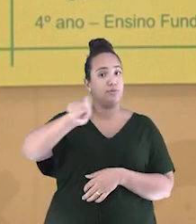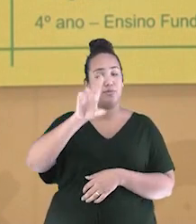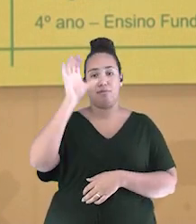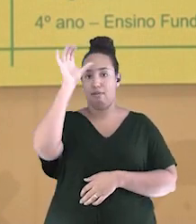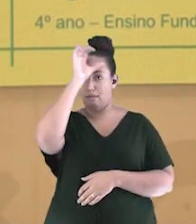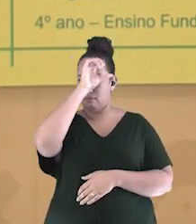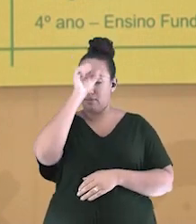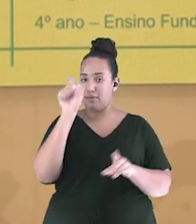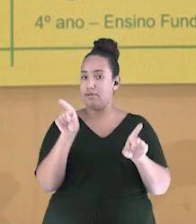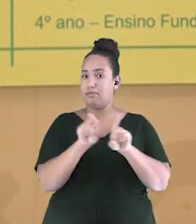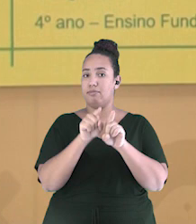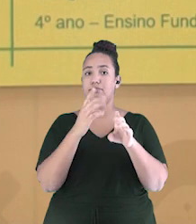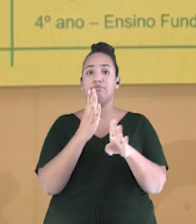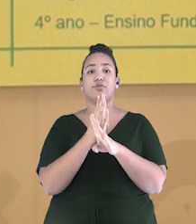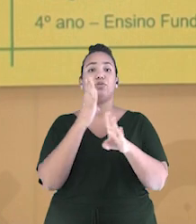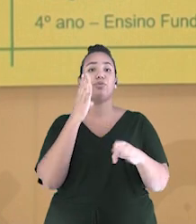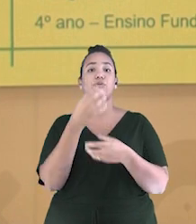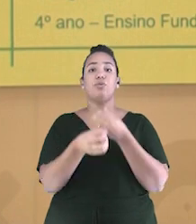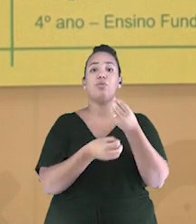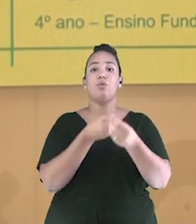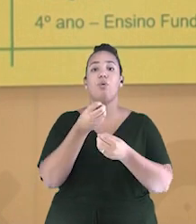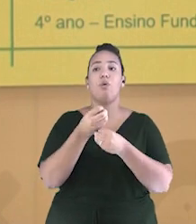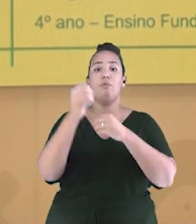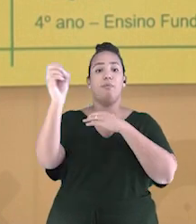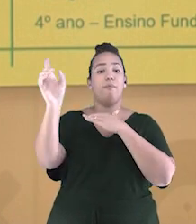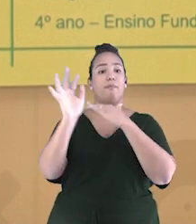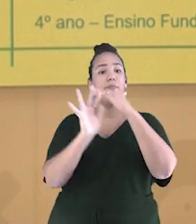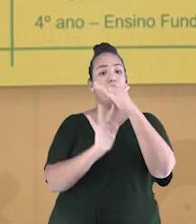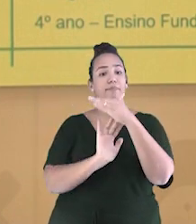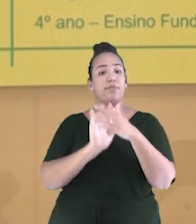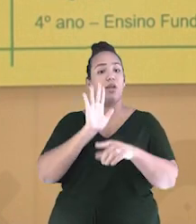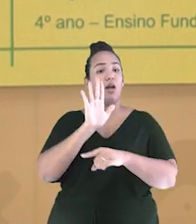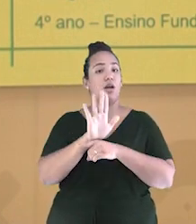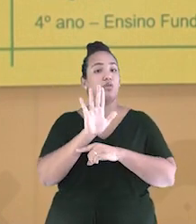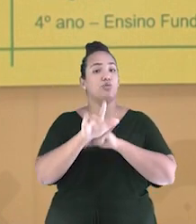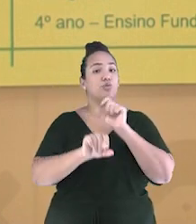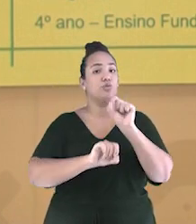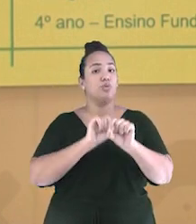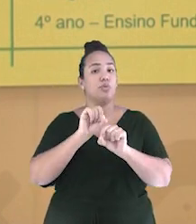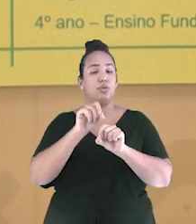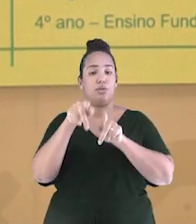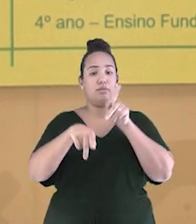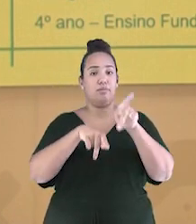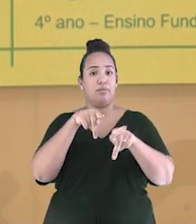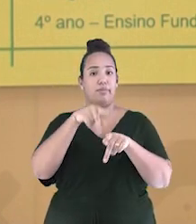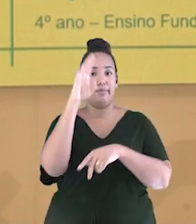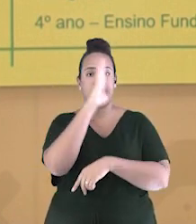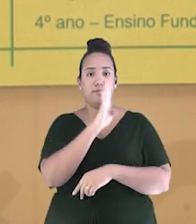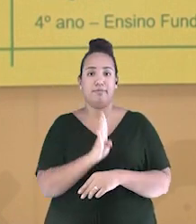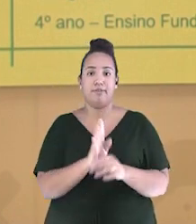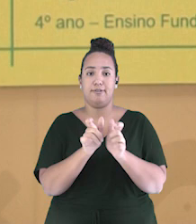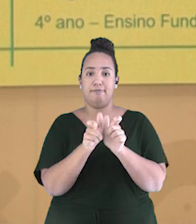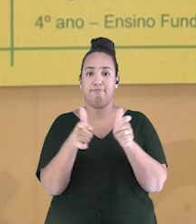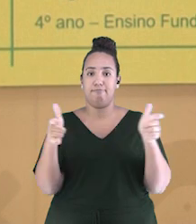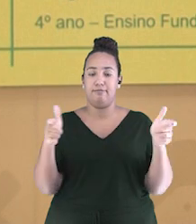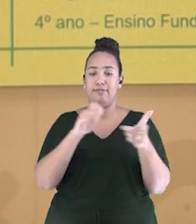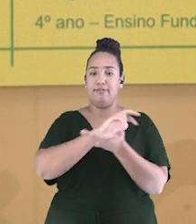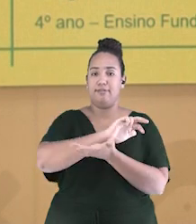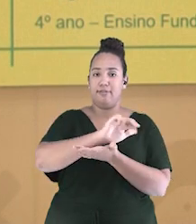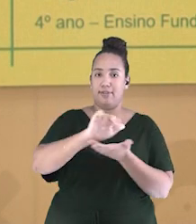descobrir juntos como que as migrações colaboraram para a diversidade que existe em nossa